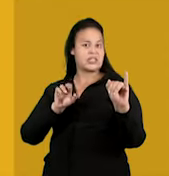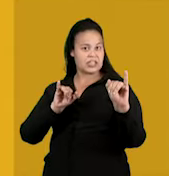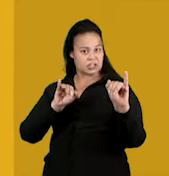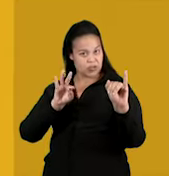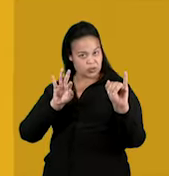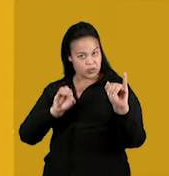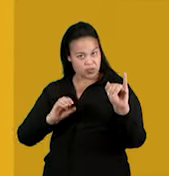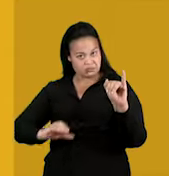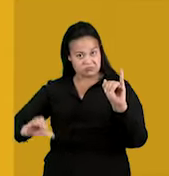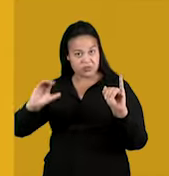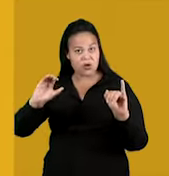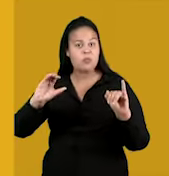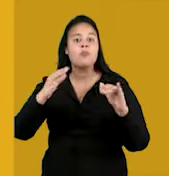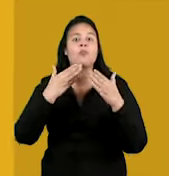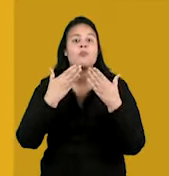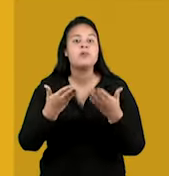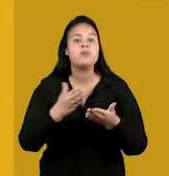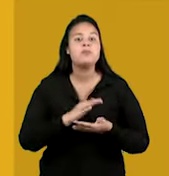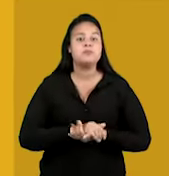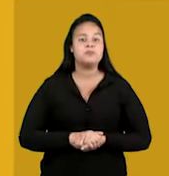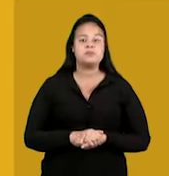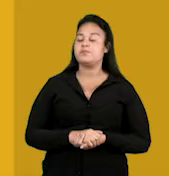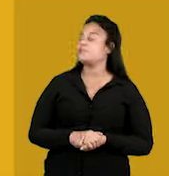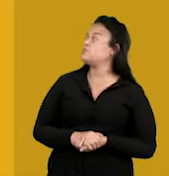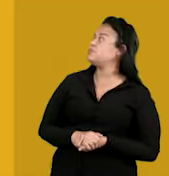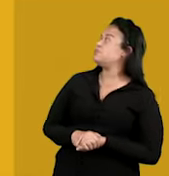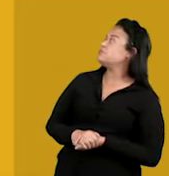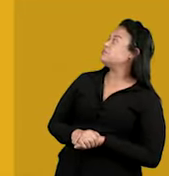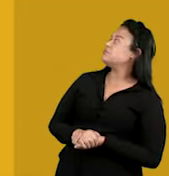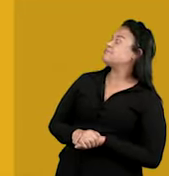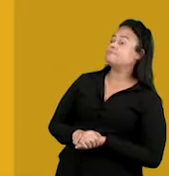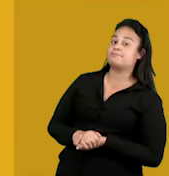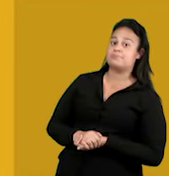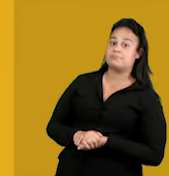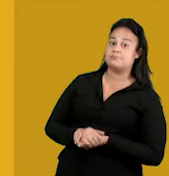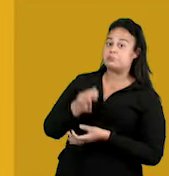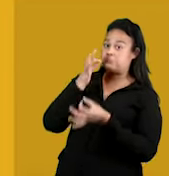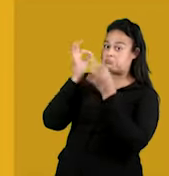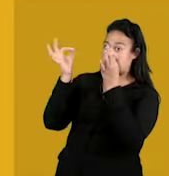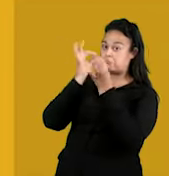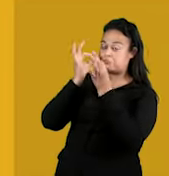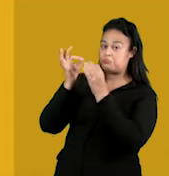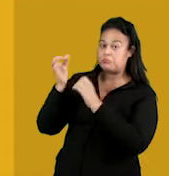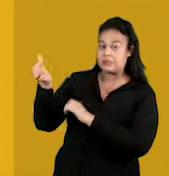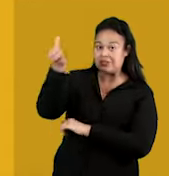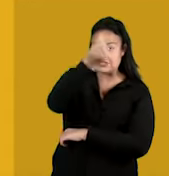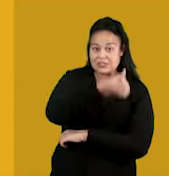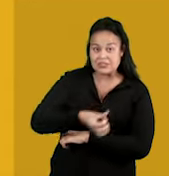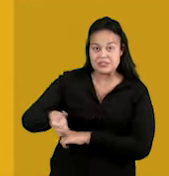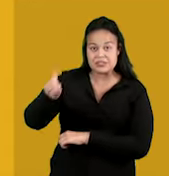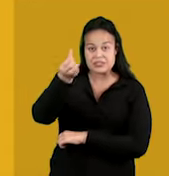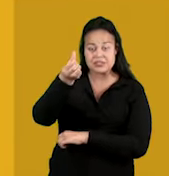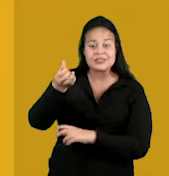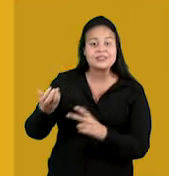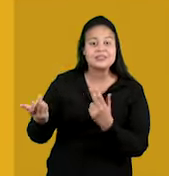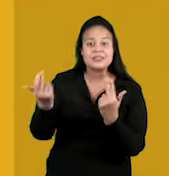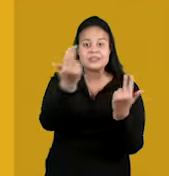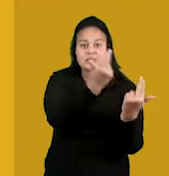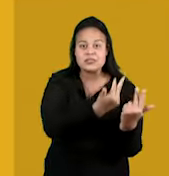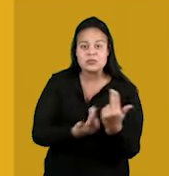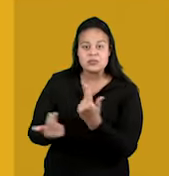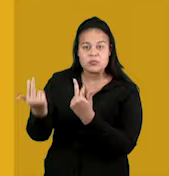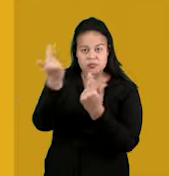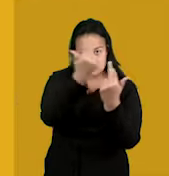observe que esse polígono tem 6 lados iguais e que os lados